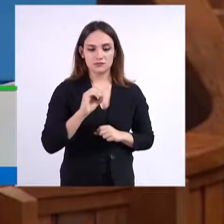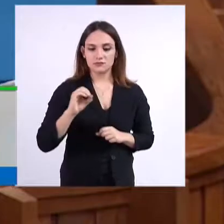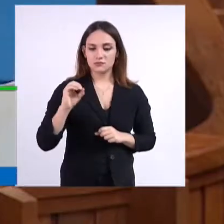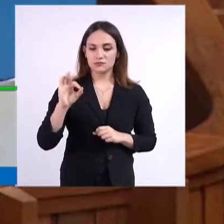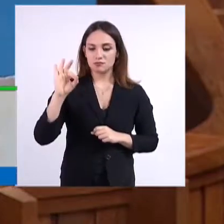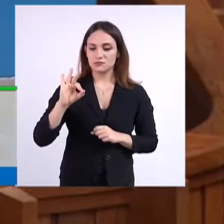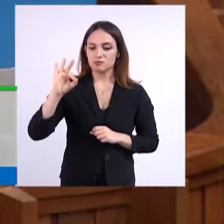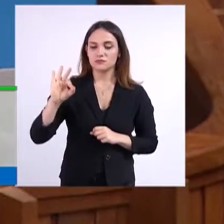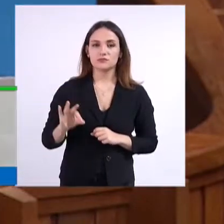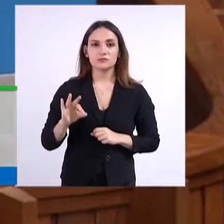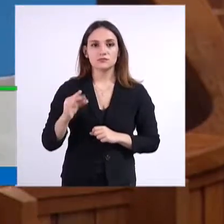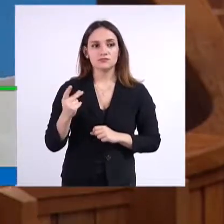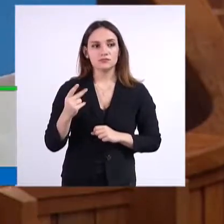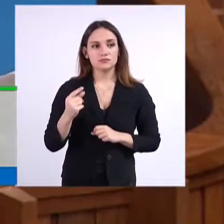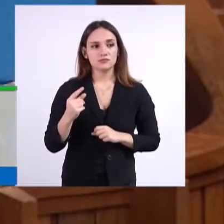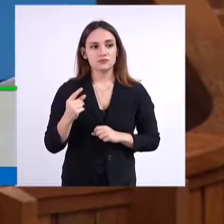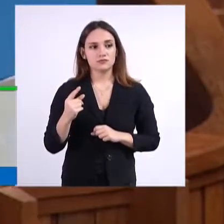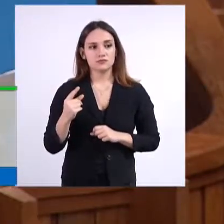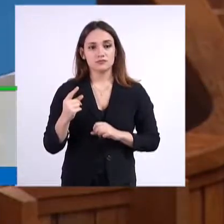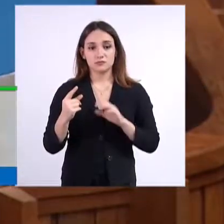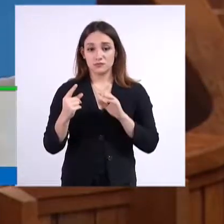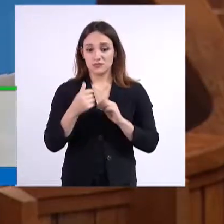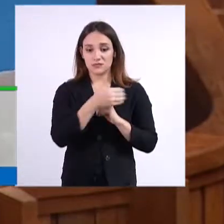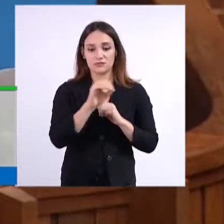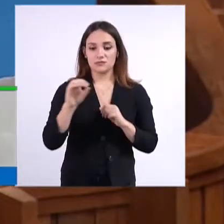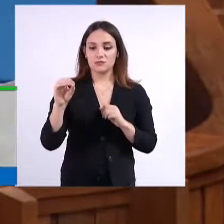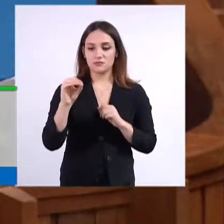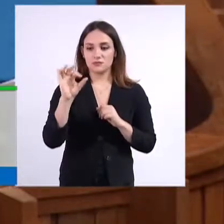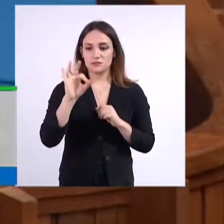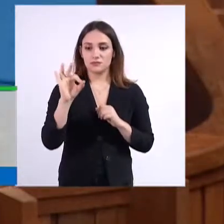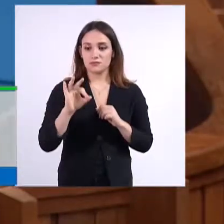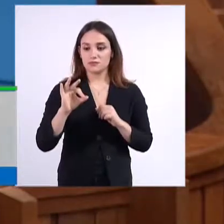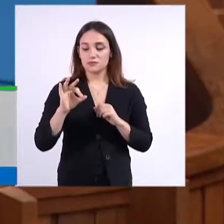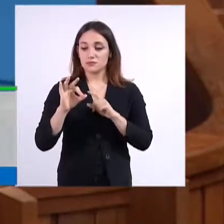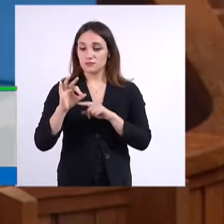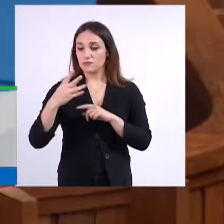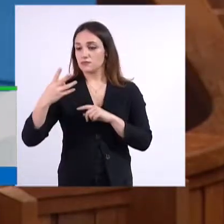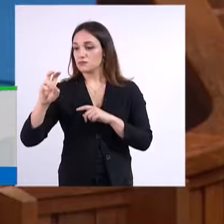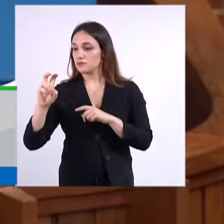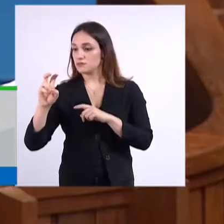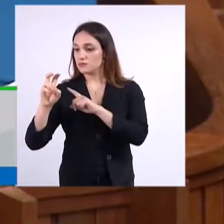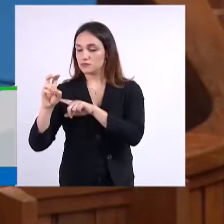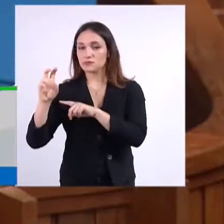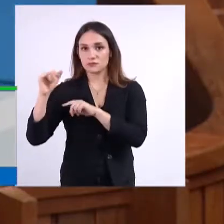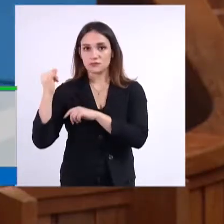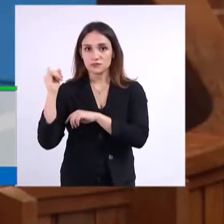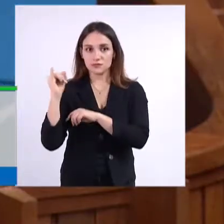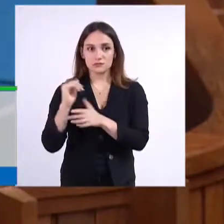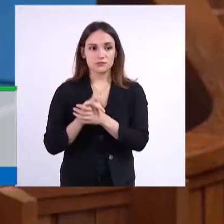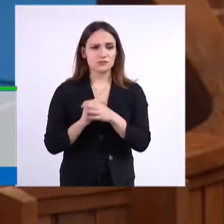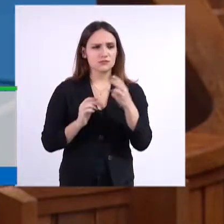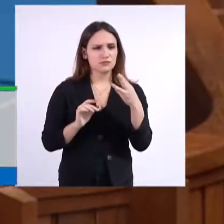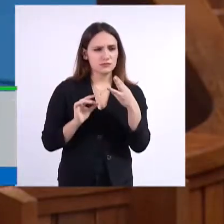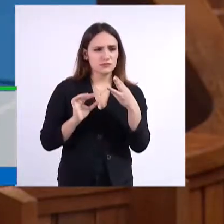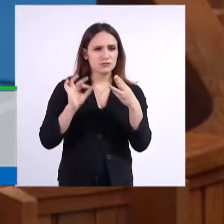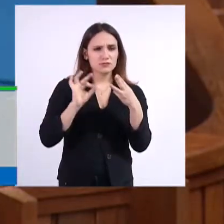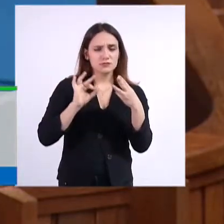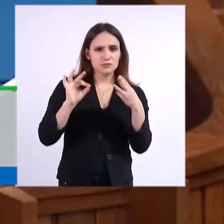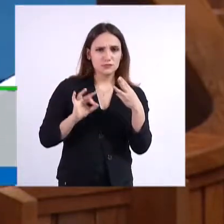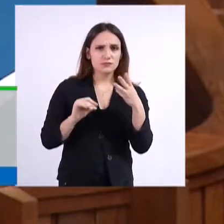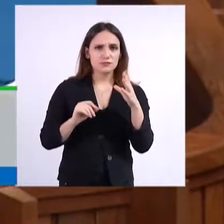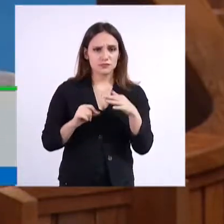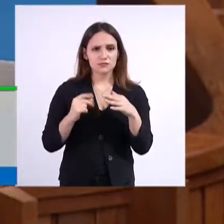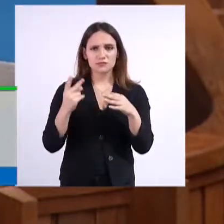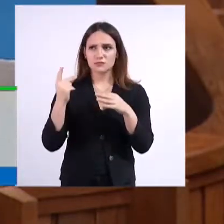elétrica, 45% é imposto, 30% é geração, 3 e pouco por cento é o